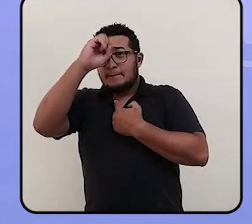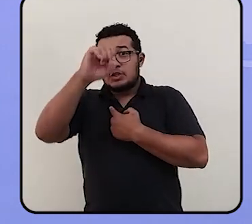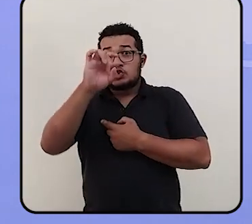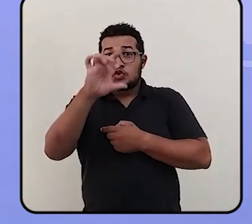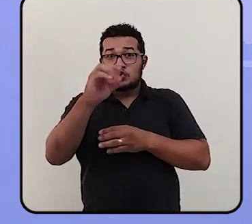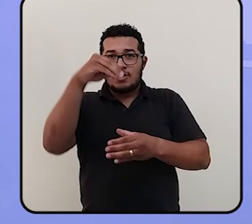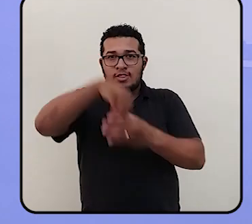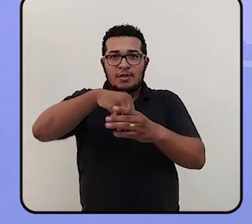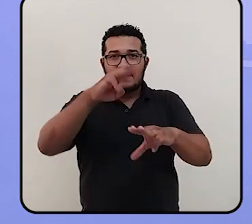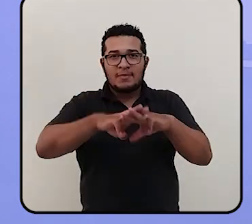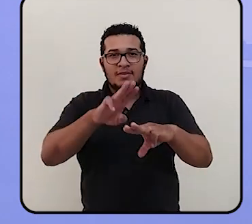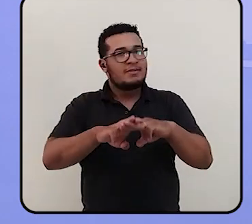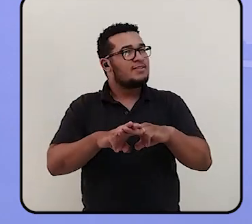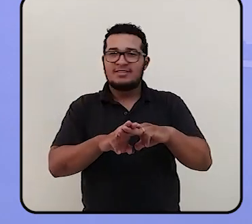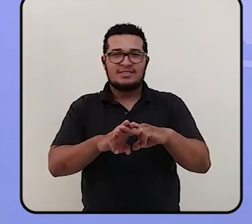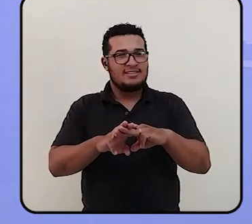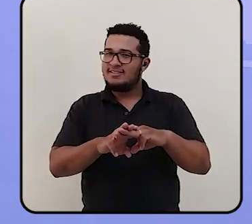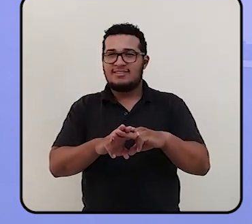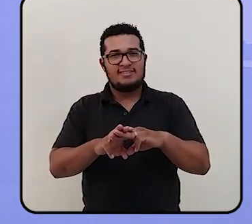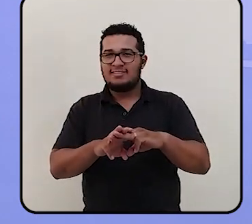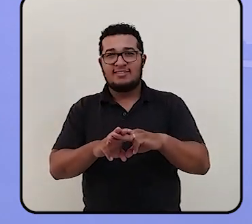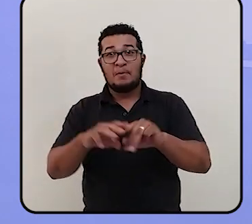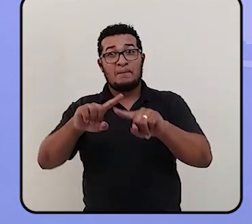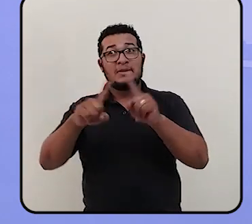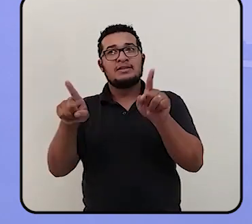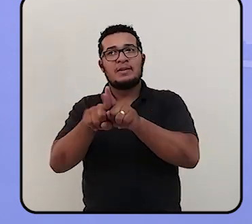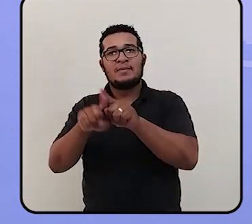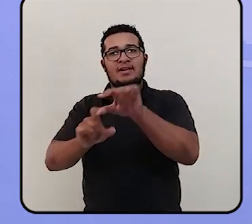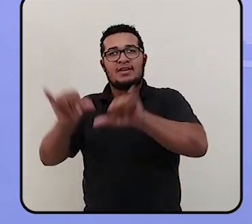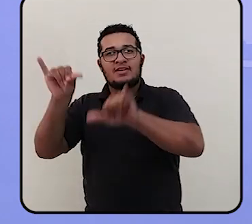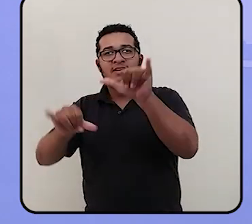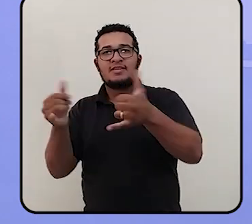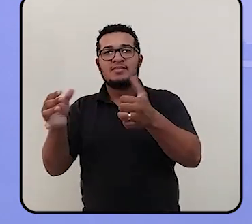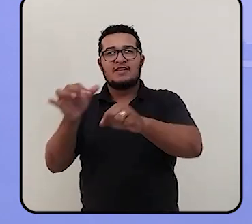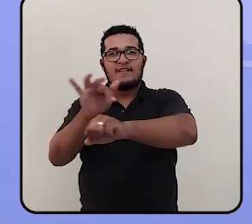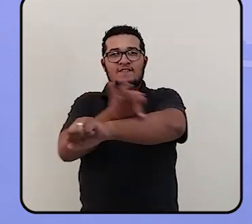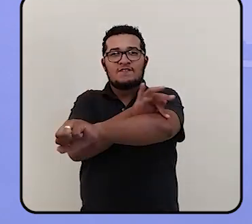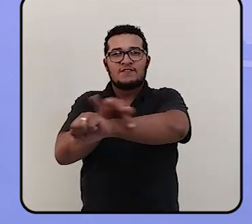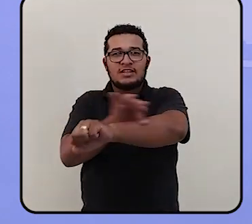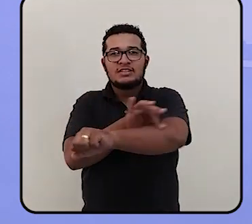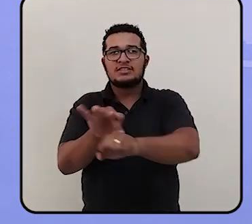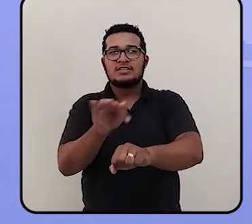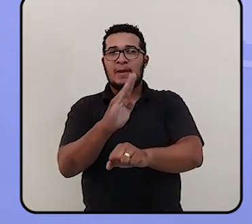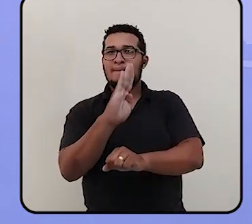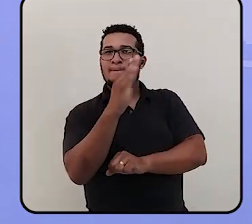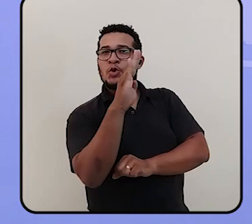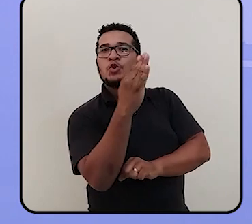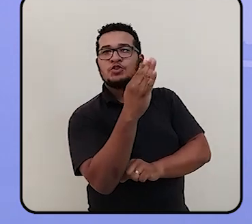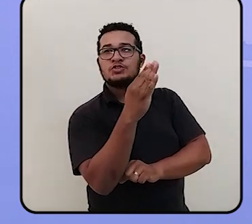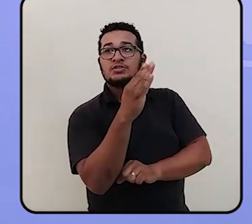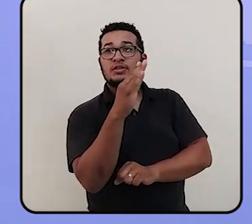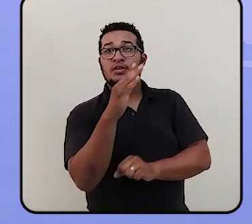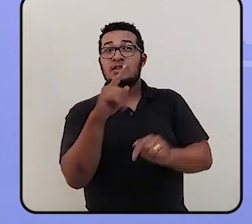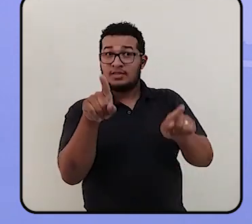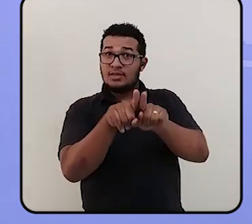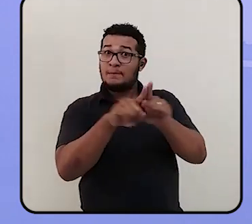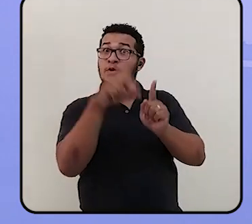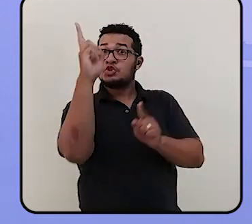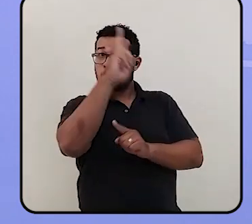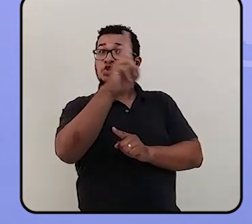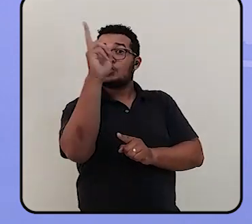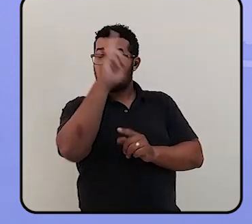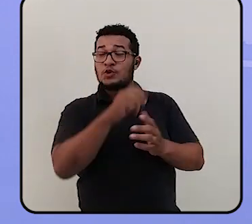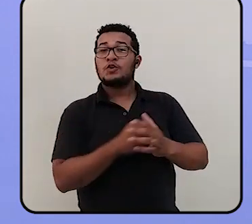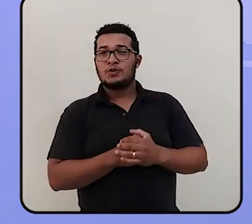não só na área da matemática, mas da química, da física, da biologia e, olha, até